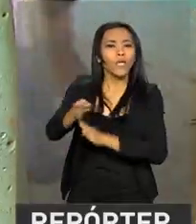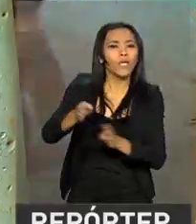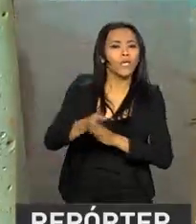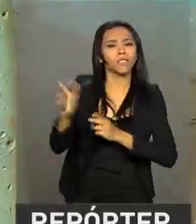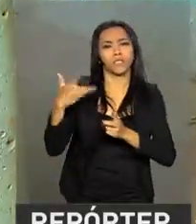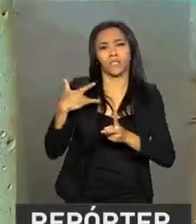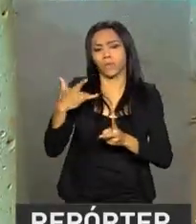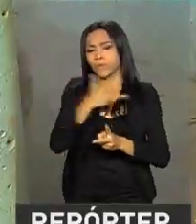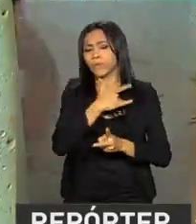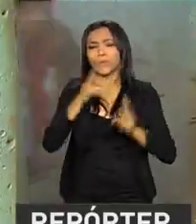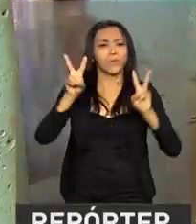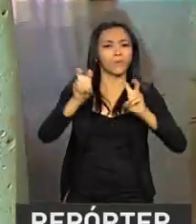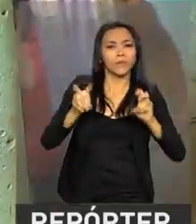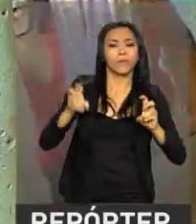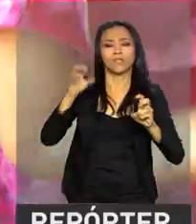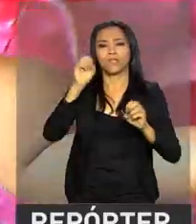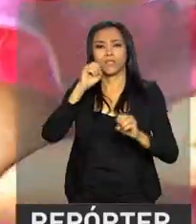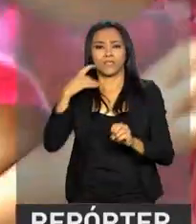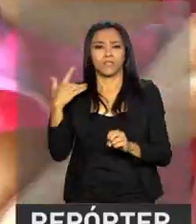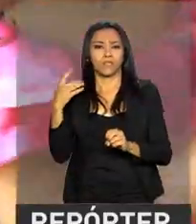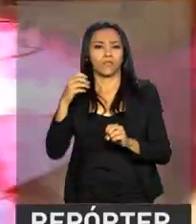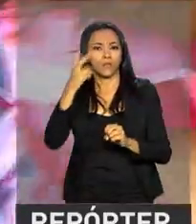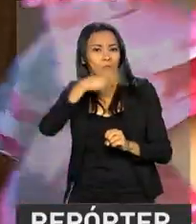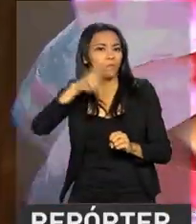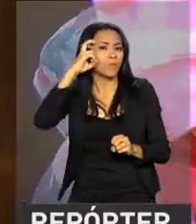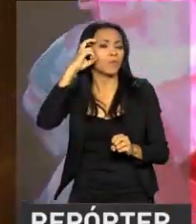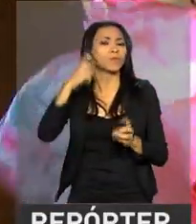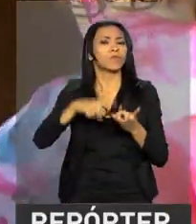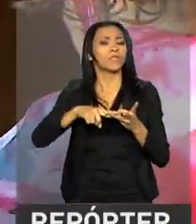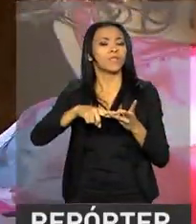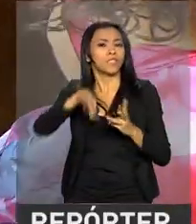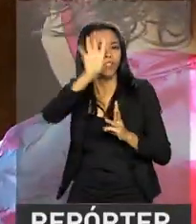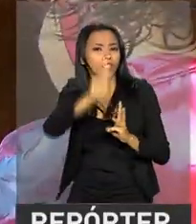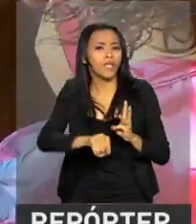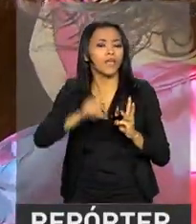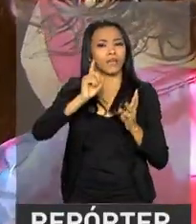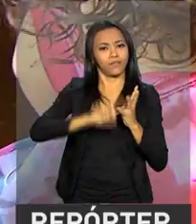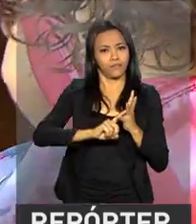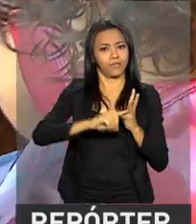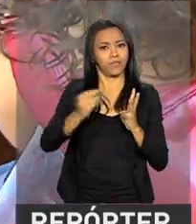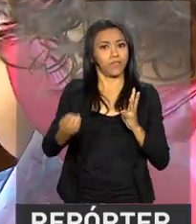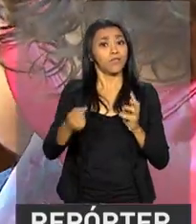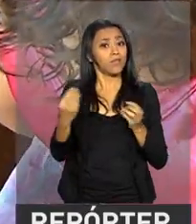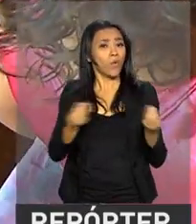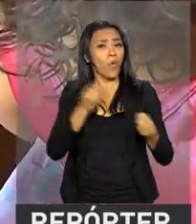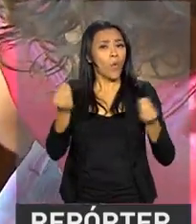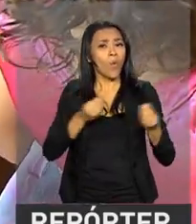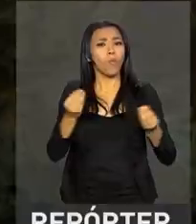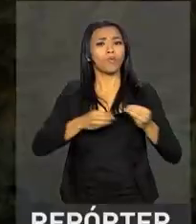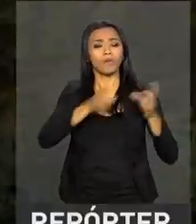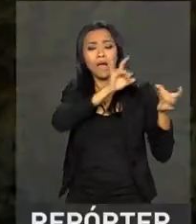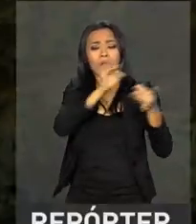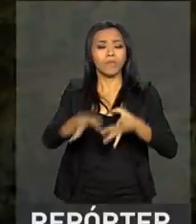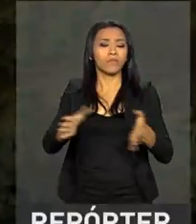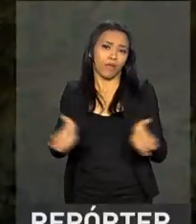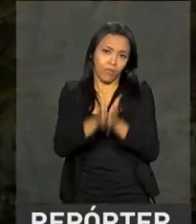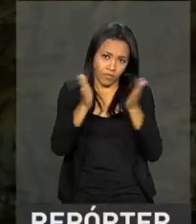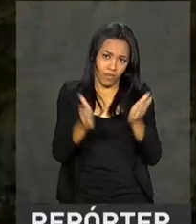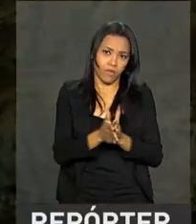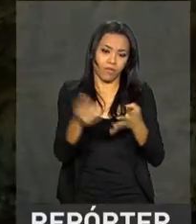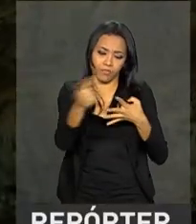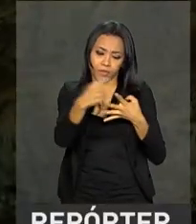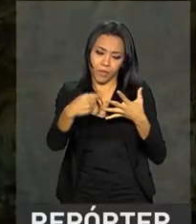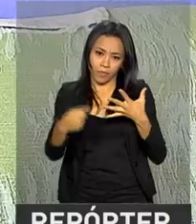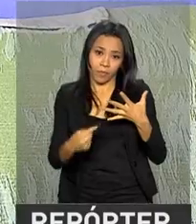saúde, educação, cultura, garantia dos direitos e ações para a superação da pobreza. Mas para as